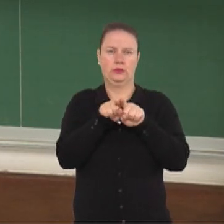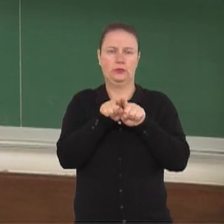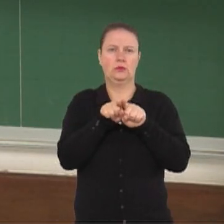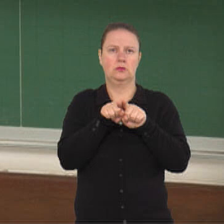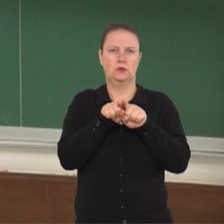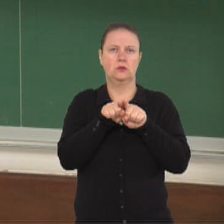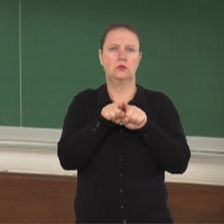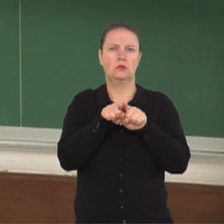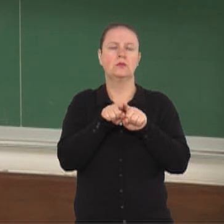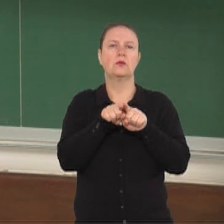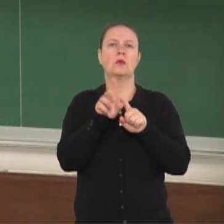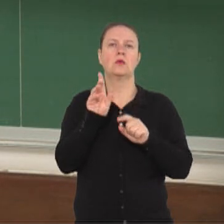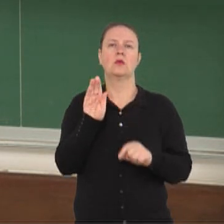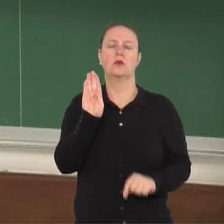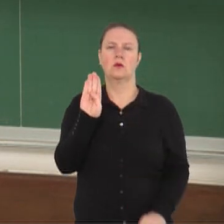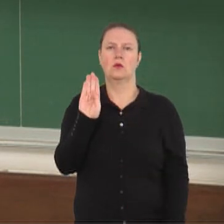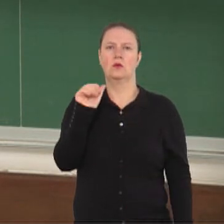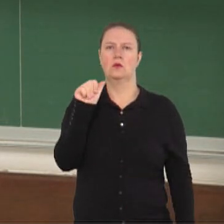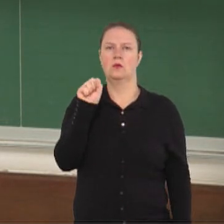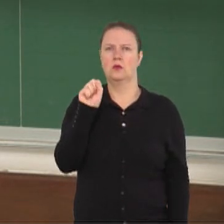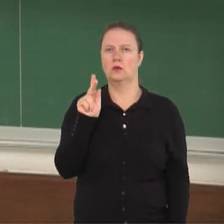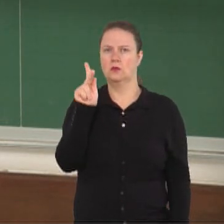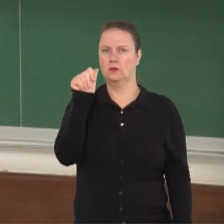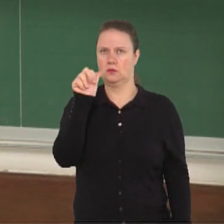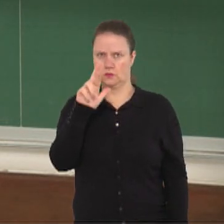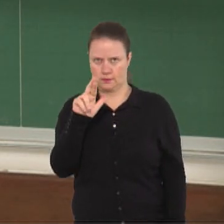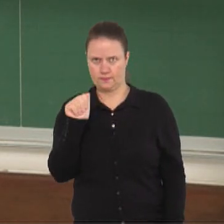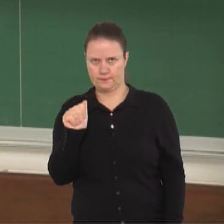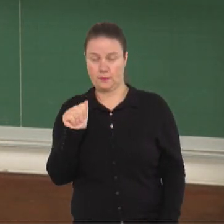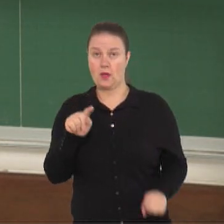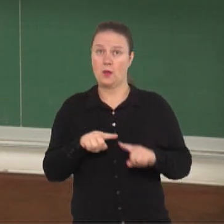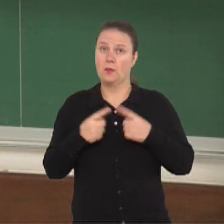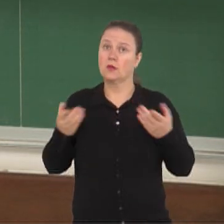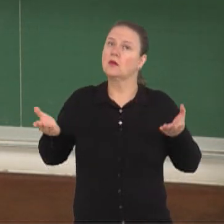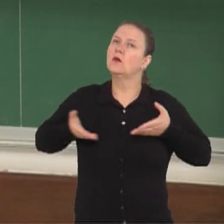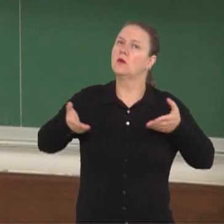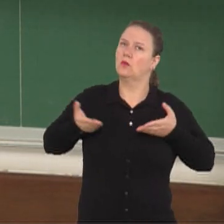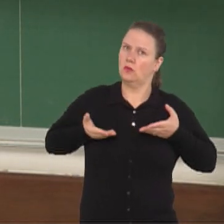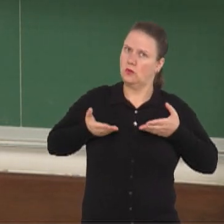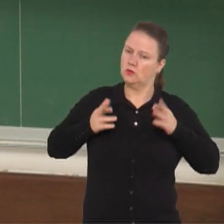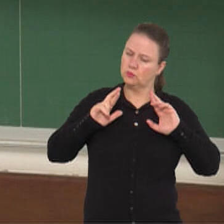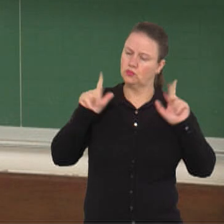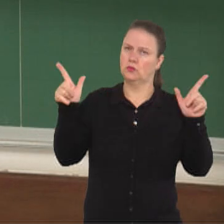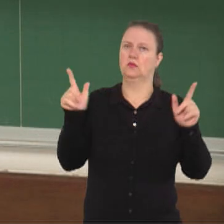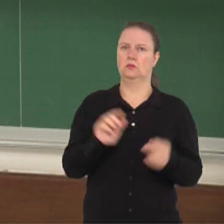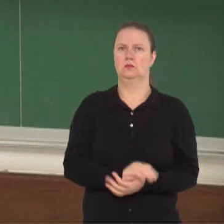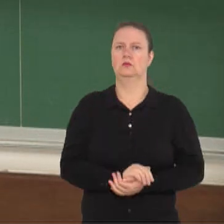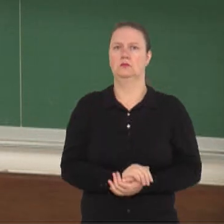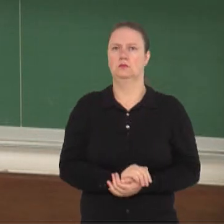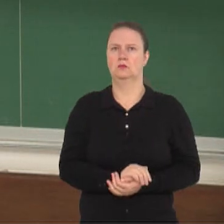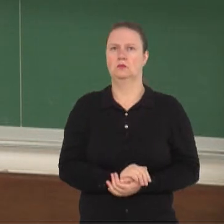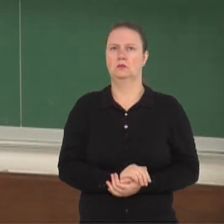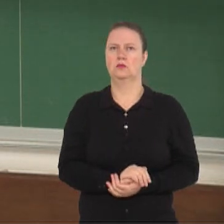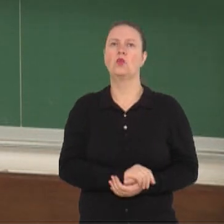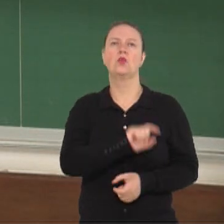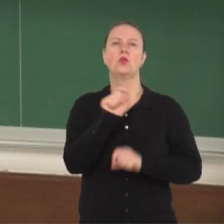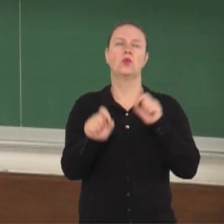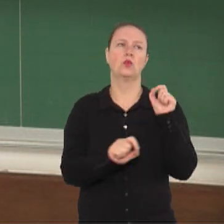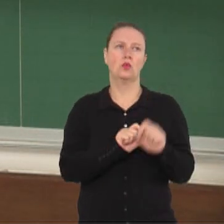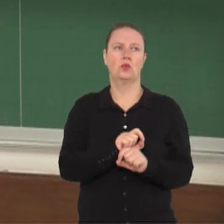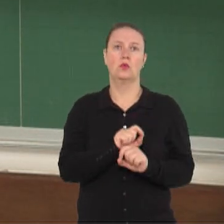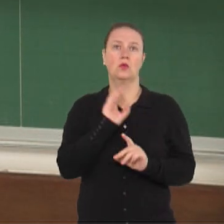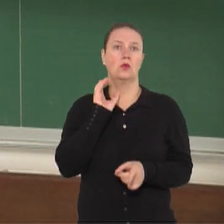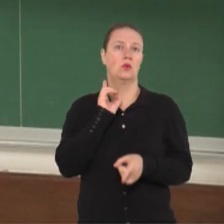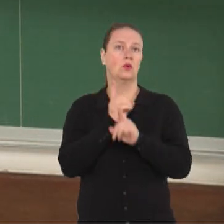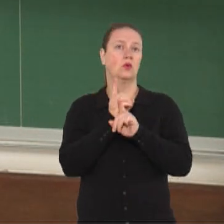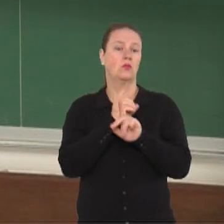grau, conhecida como Bhaskara. Mas aqui tem uma forma de resolver, pegando a função igualando a zero e encontrando o